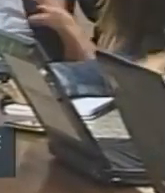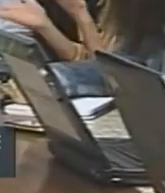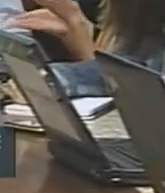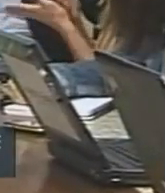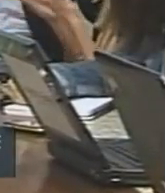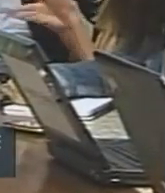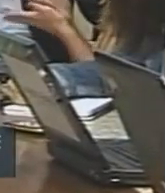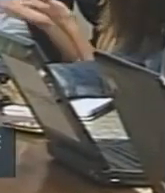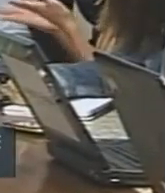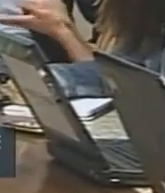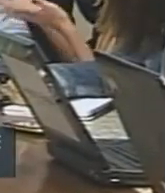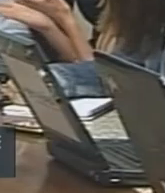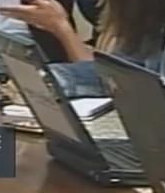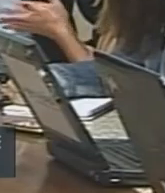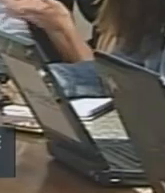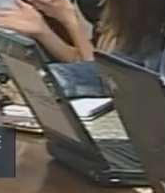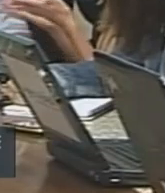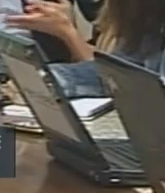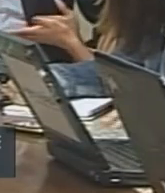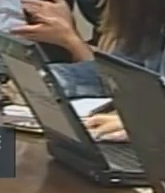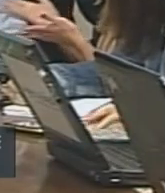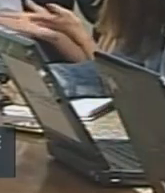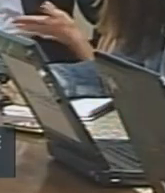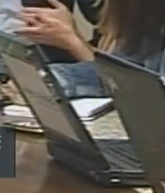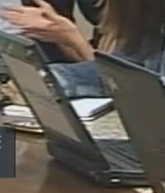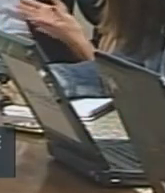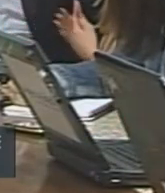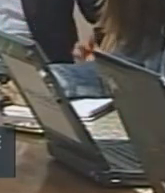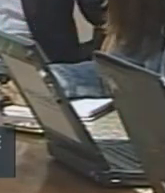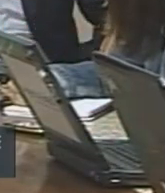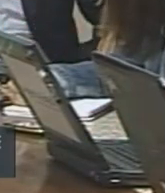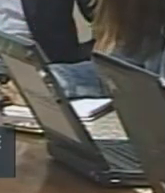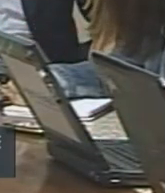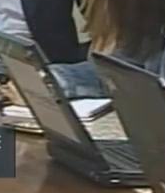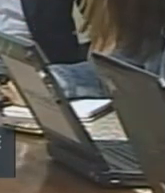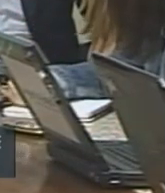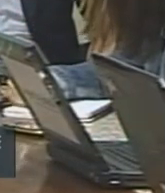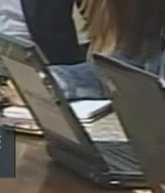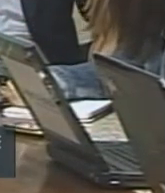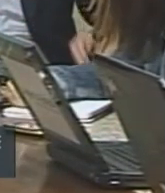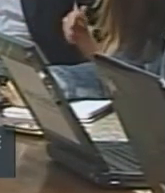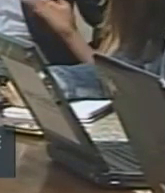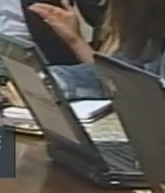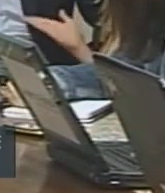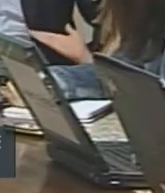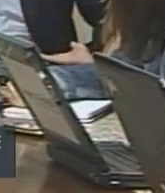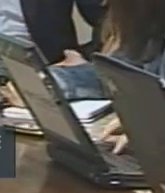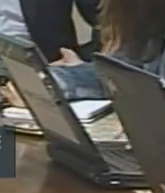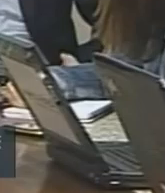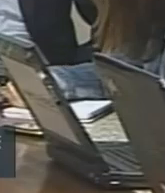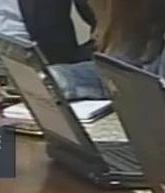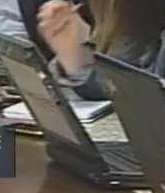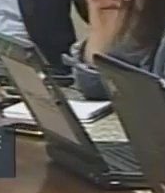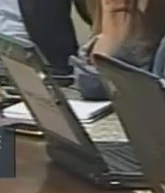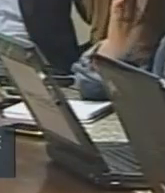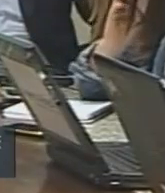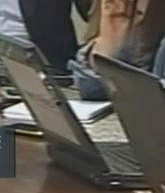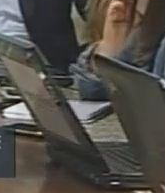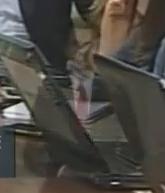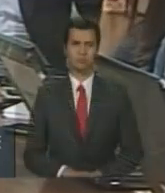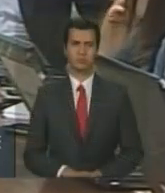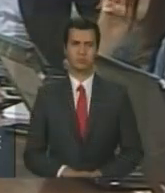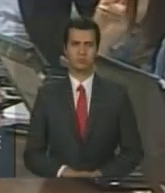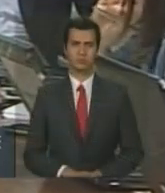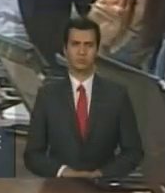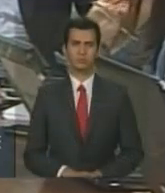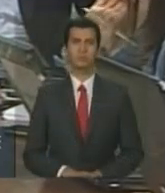porque mostraria que o Brasil está atrás dos países emergentes, que teria então, passado um pouco. Não, o Brasil não